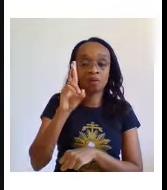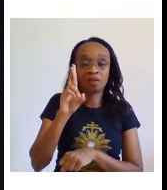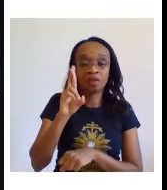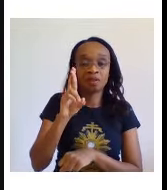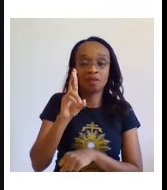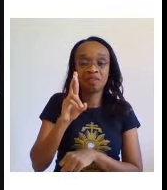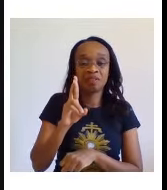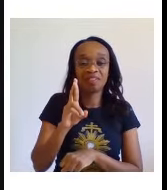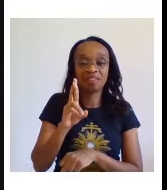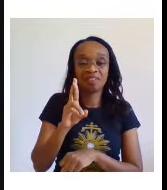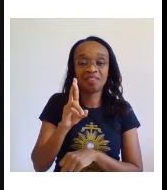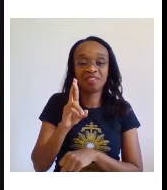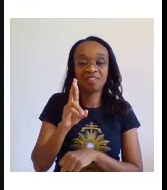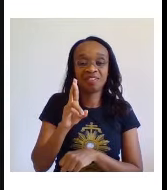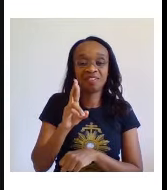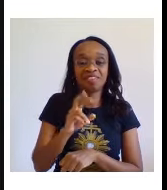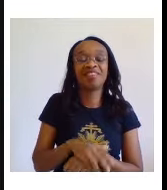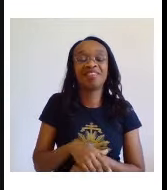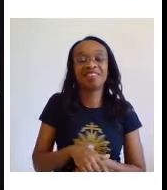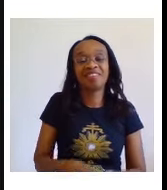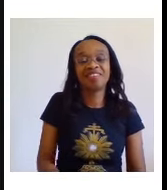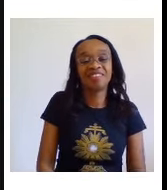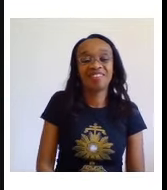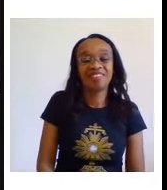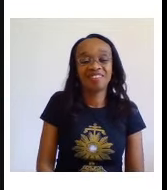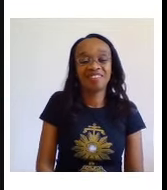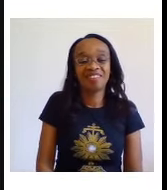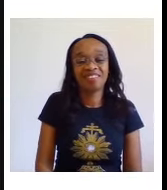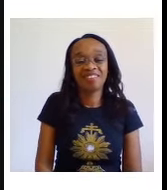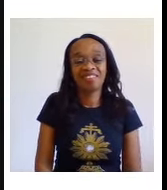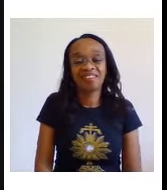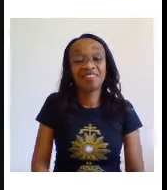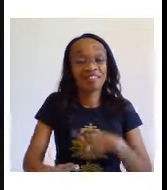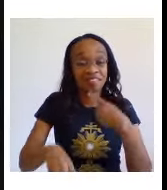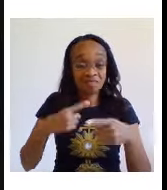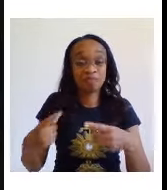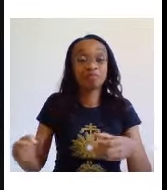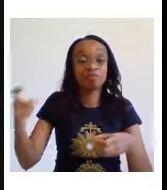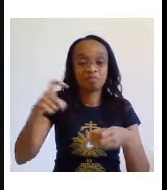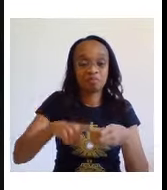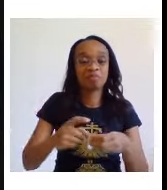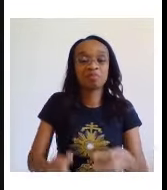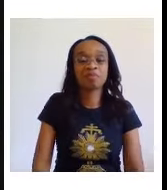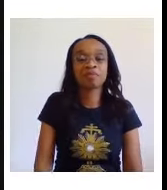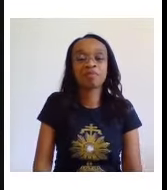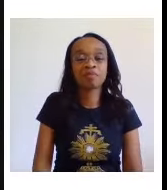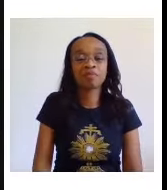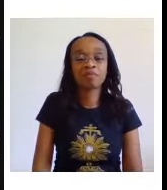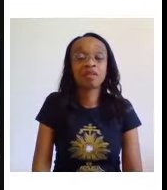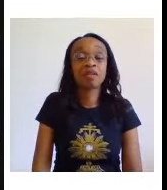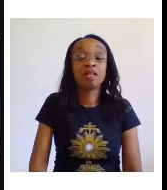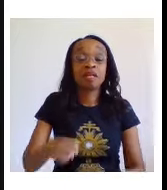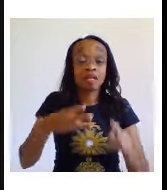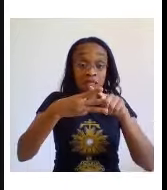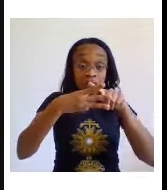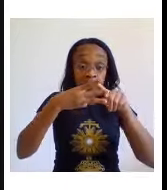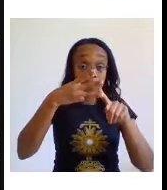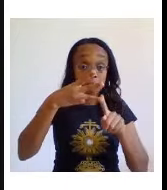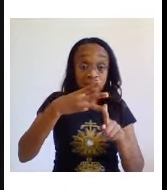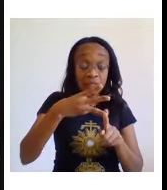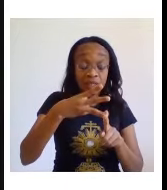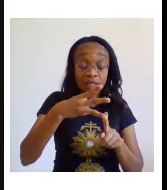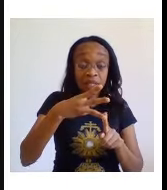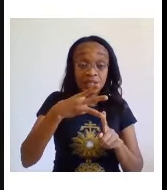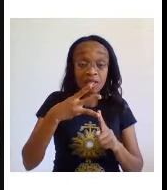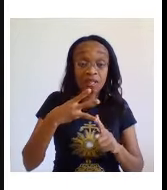os nossos gestos concretos. Ele voltando, eu subo de novo. Ok. Então, a gente tem 3 propostas de gestos concretos que